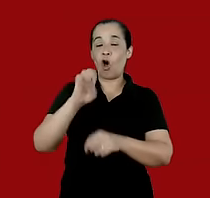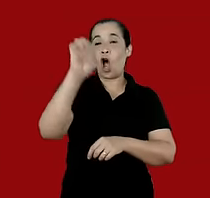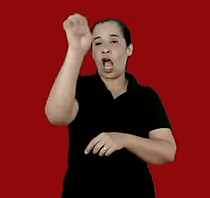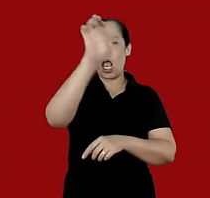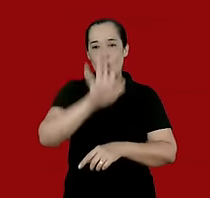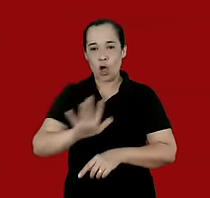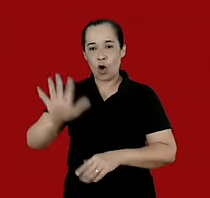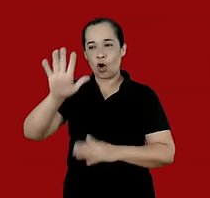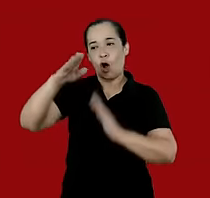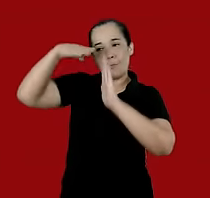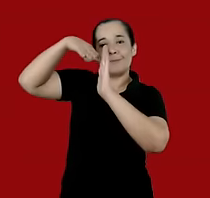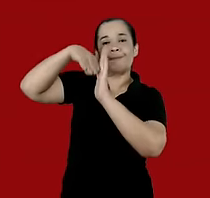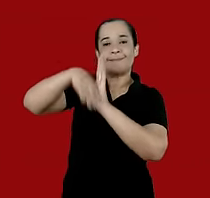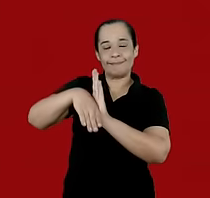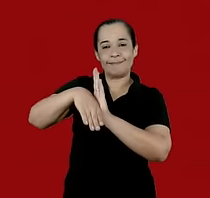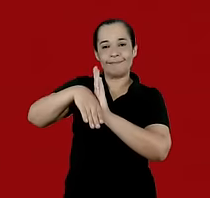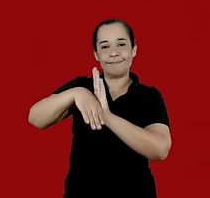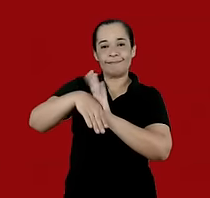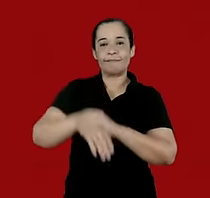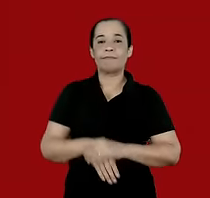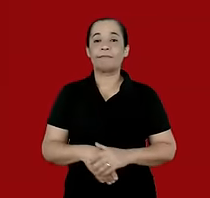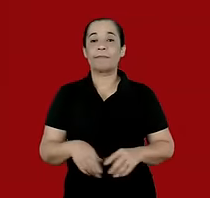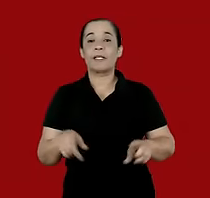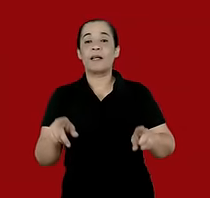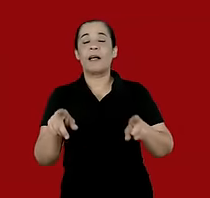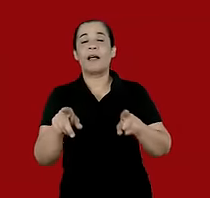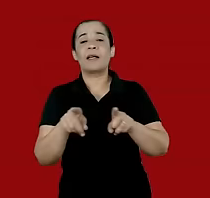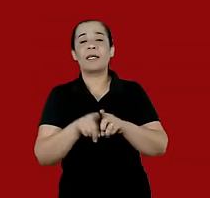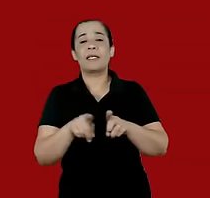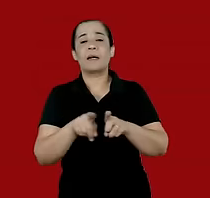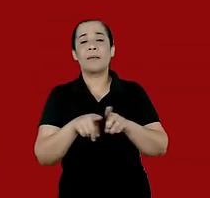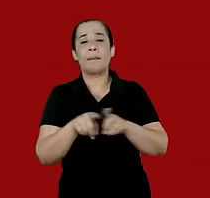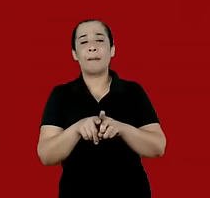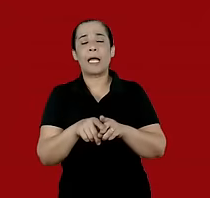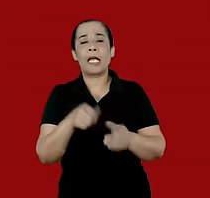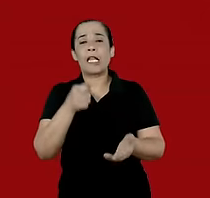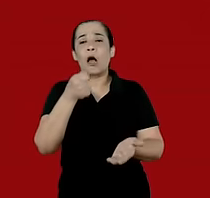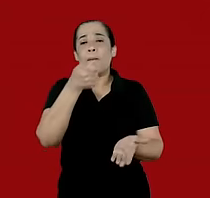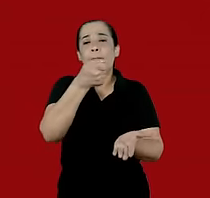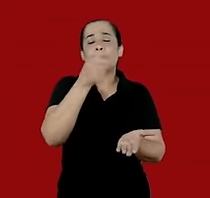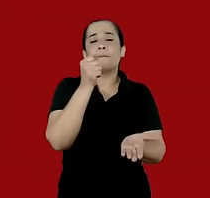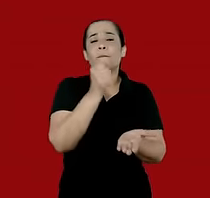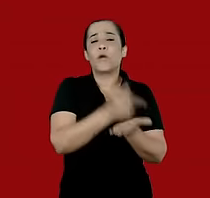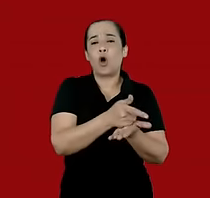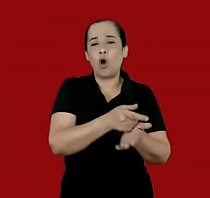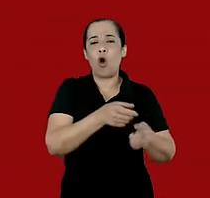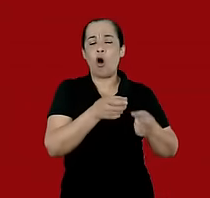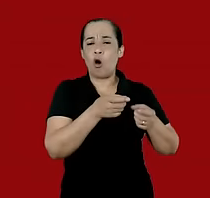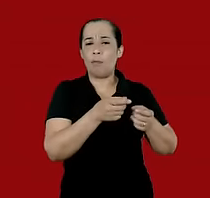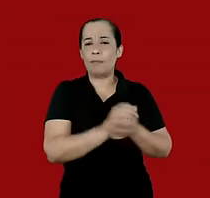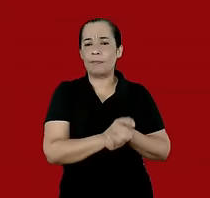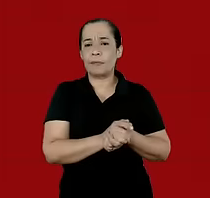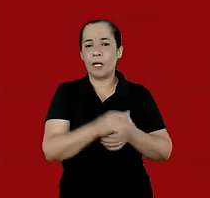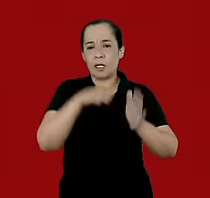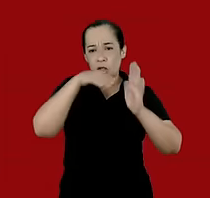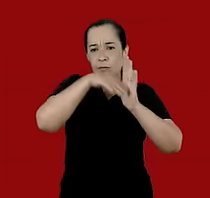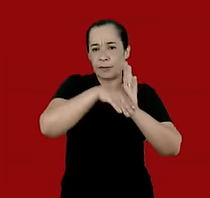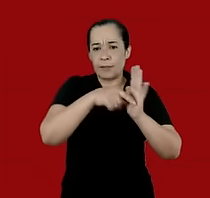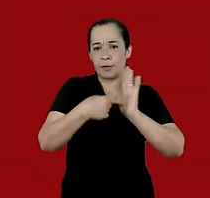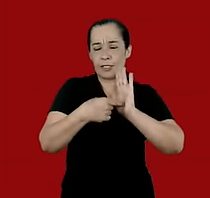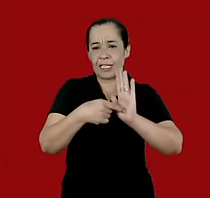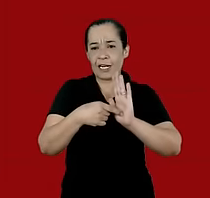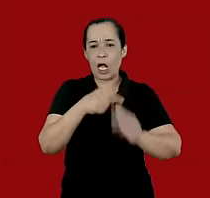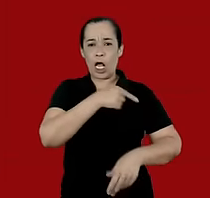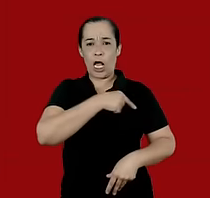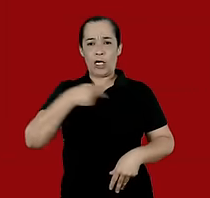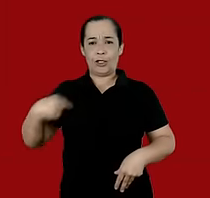né e um pouco essa parte do consumo né e projeção paraa frente vou passar aqui um pouco só para falar um pouco de China China é um dos